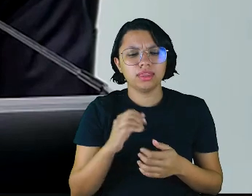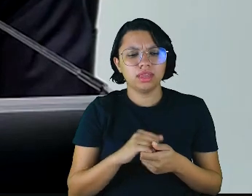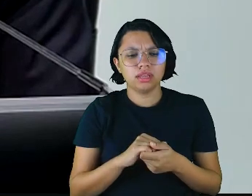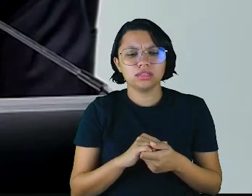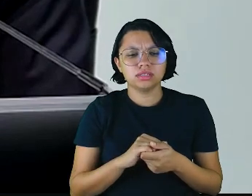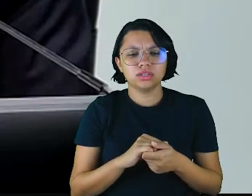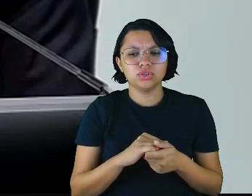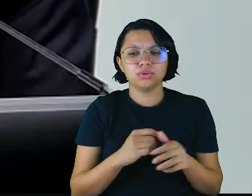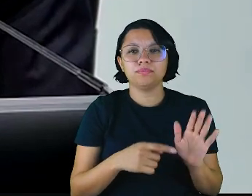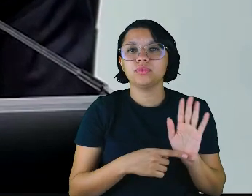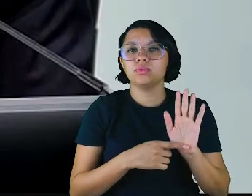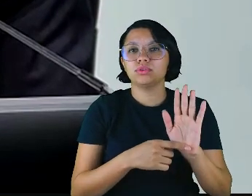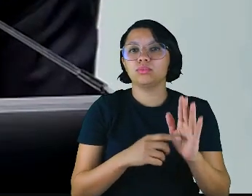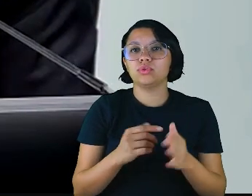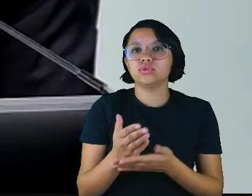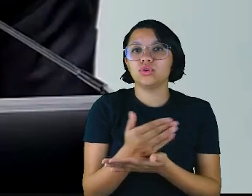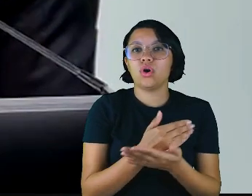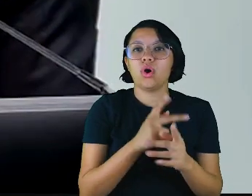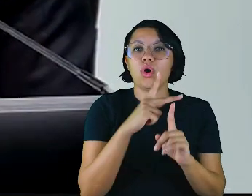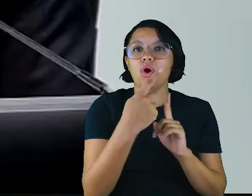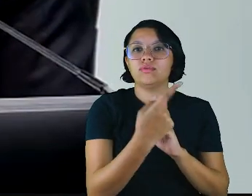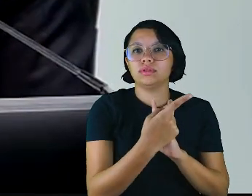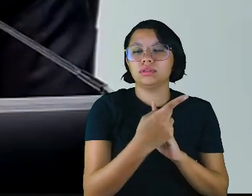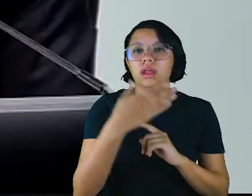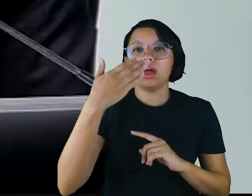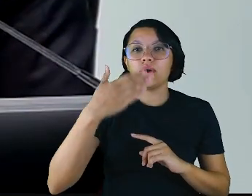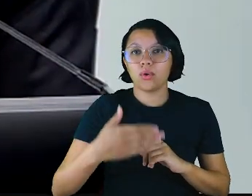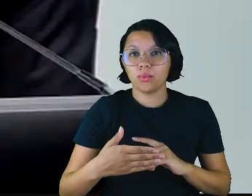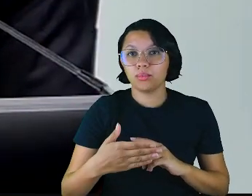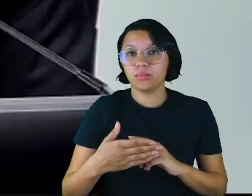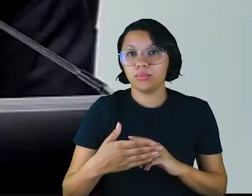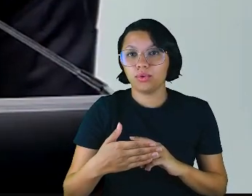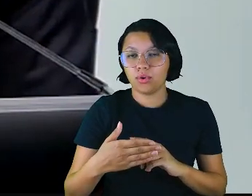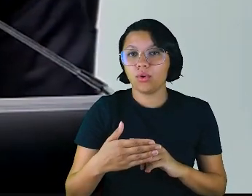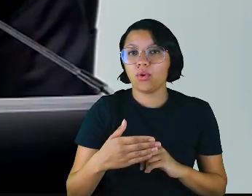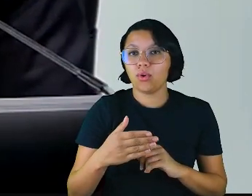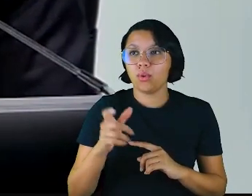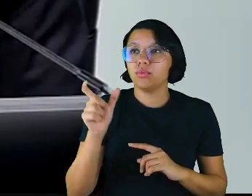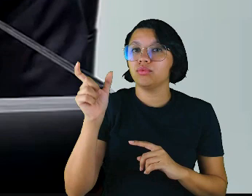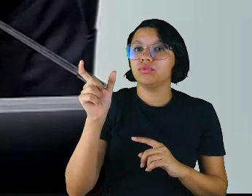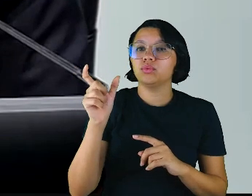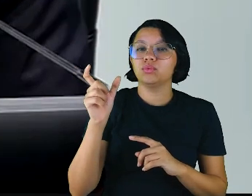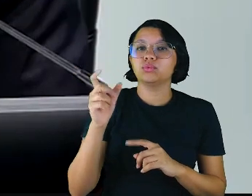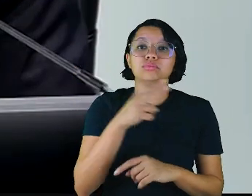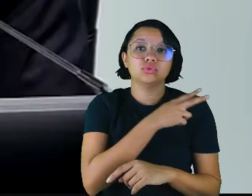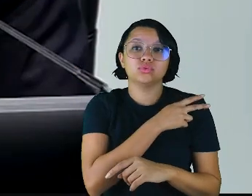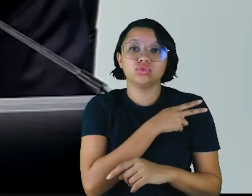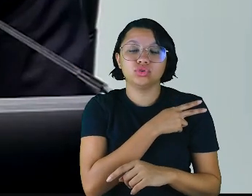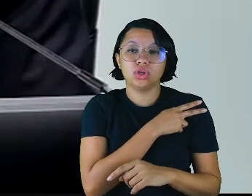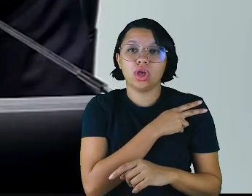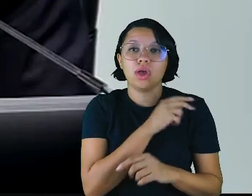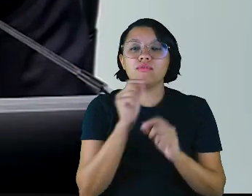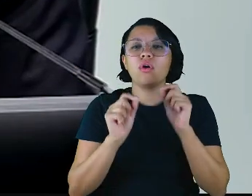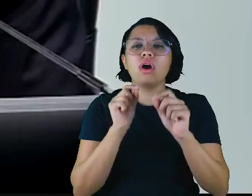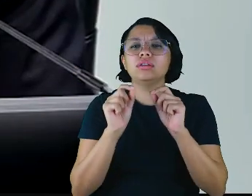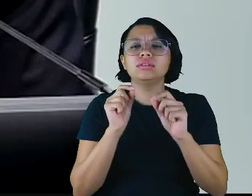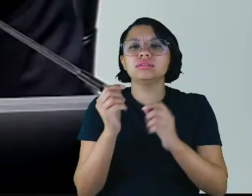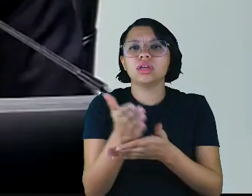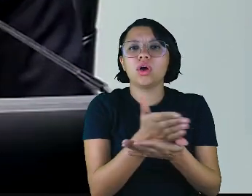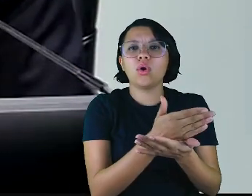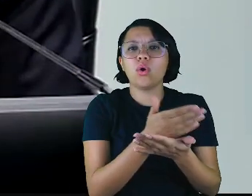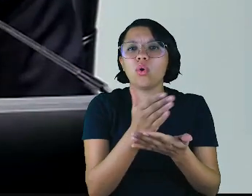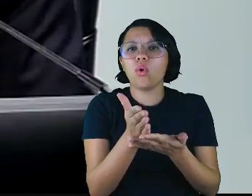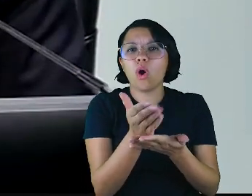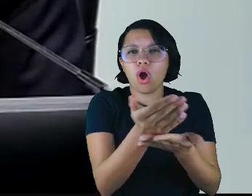Põe o tópico, contribuições previdenciárias. Comprove o reclamado os recolhimentos previdenciários que deverão incidir sobre o